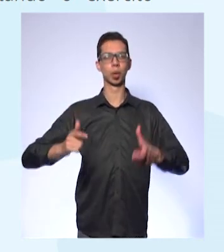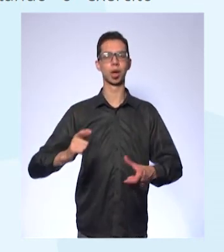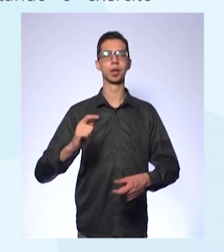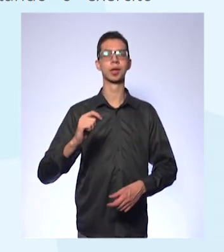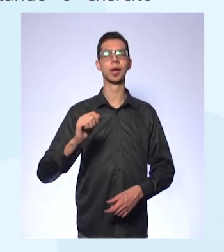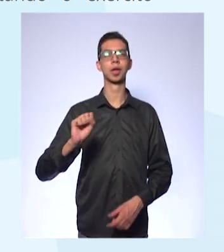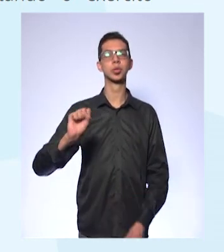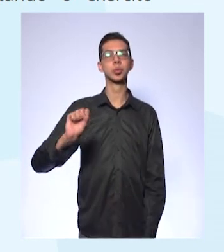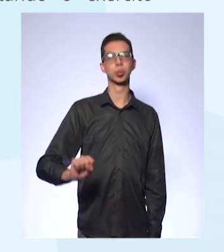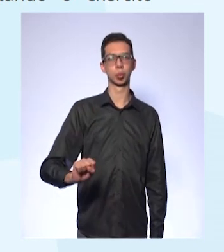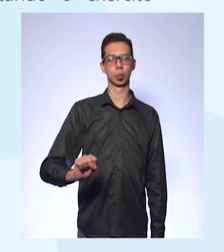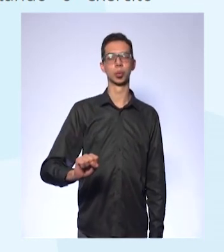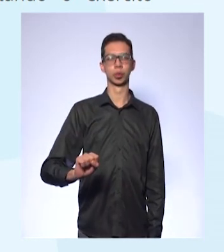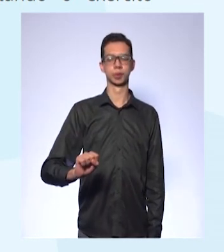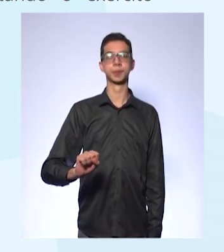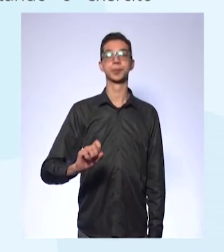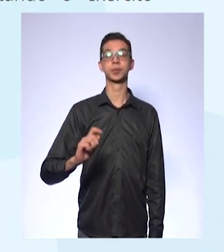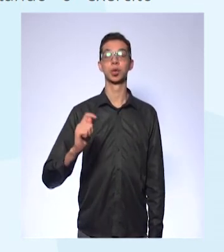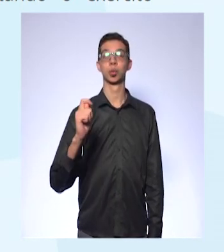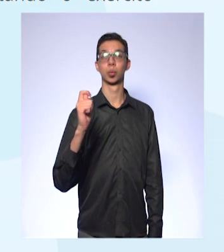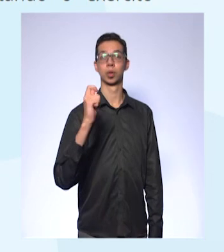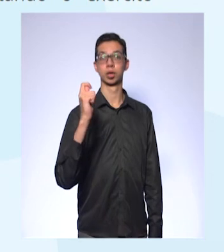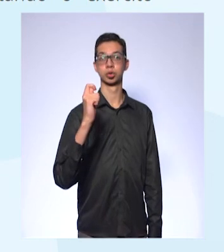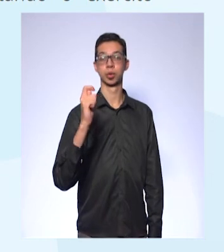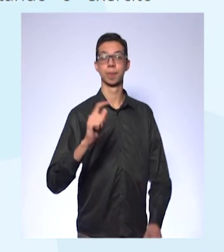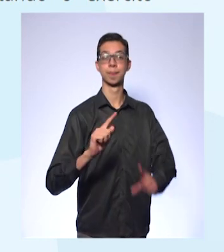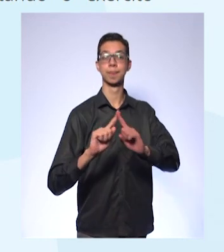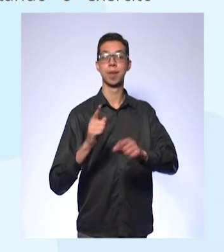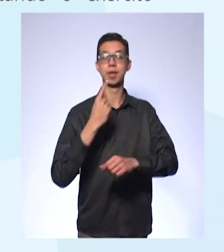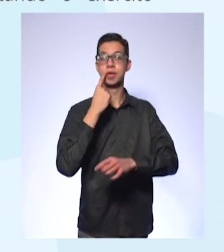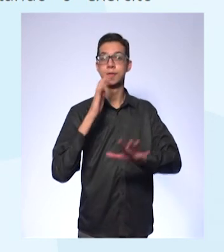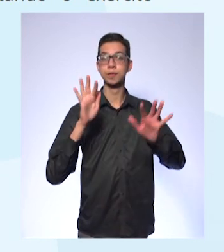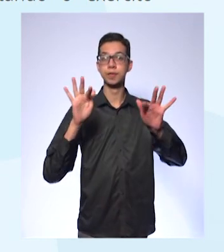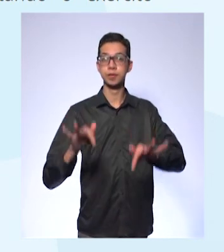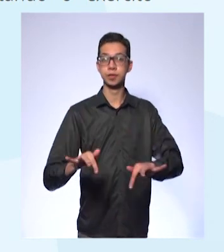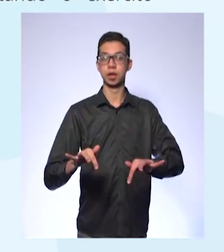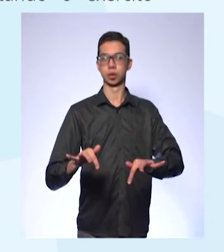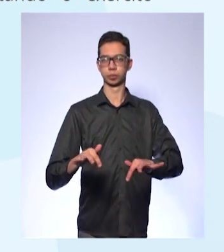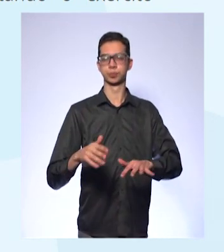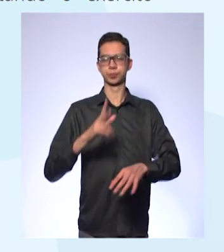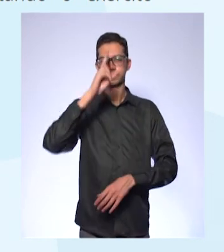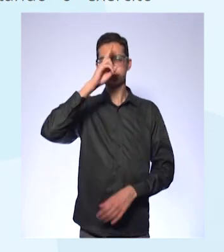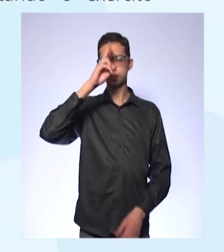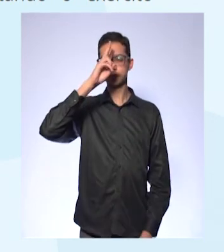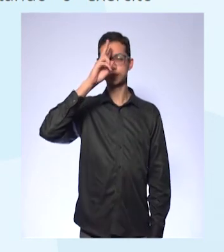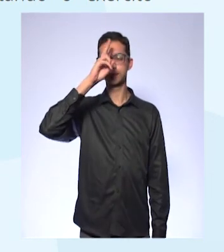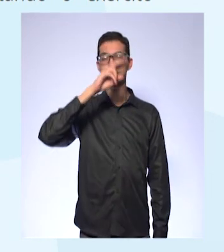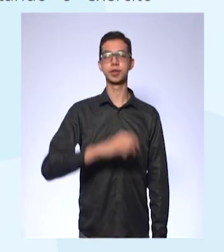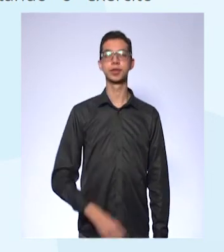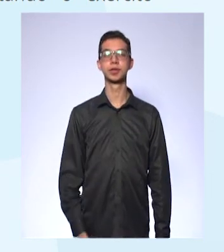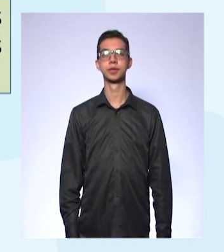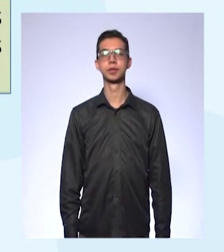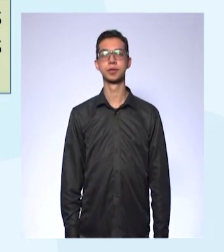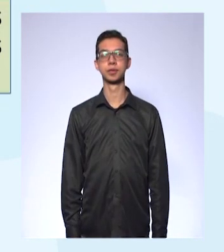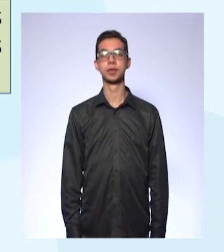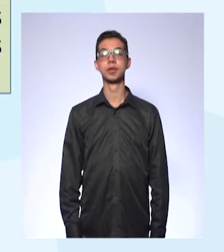gente já está verificando o final da história. Mas vamos ver como tudo